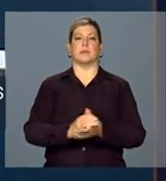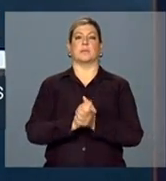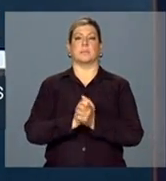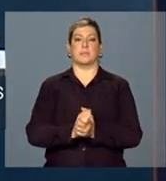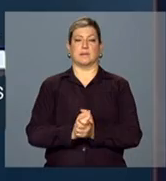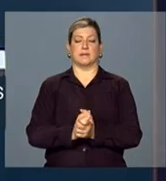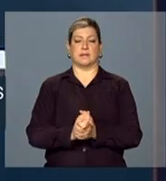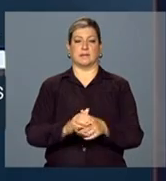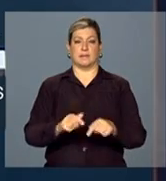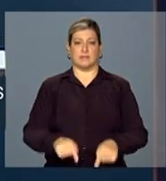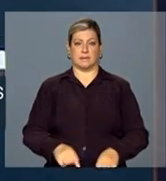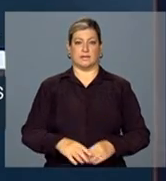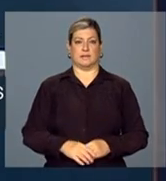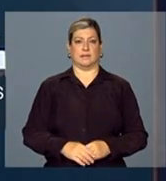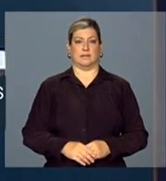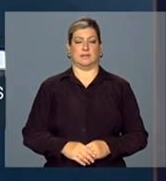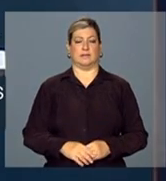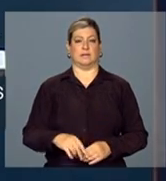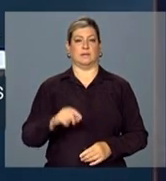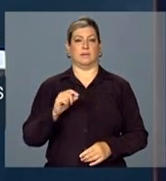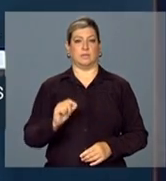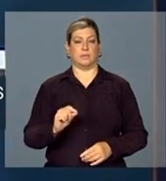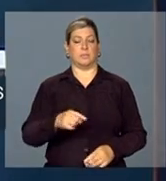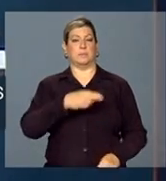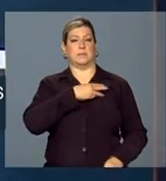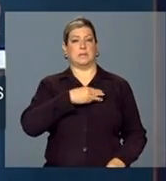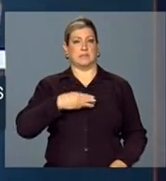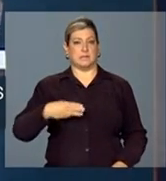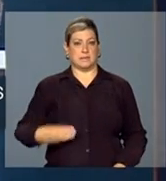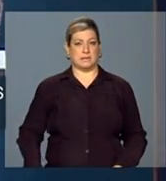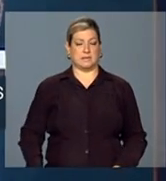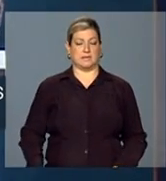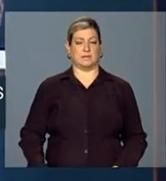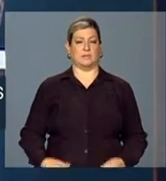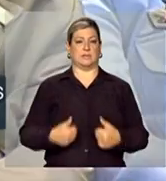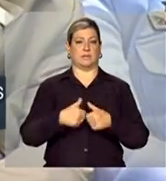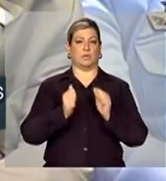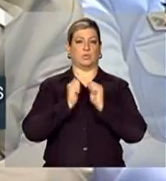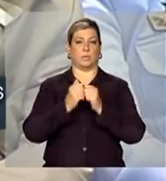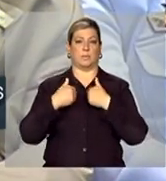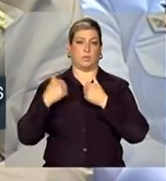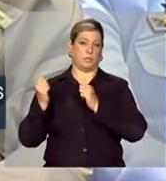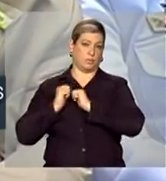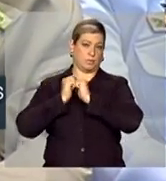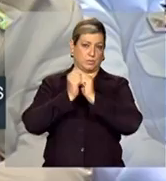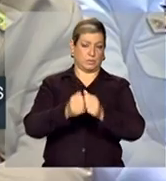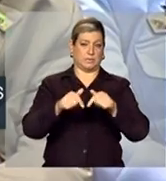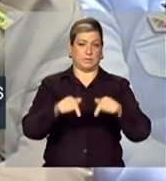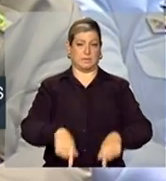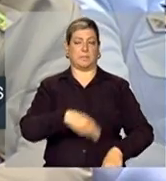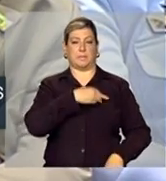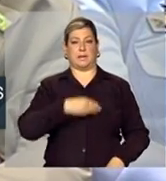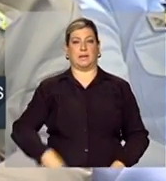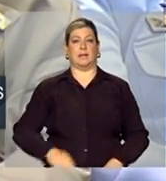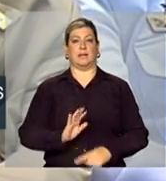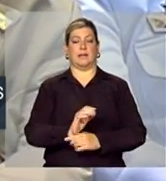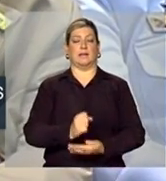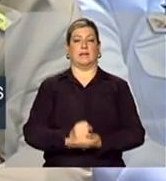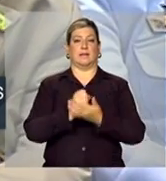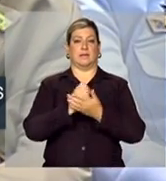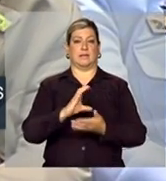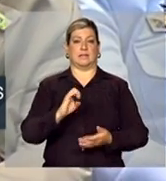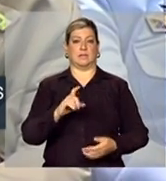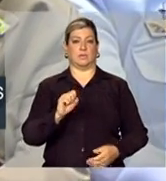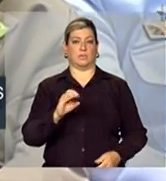aqui os ministros de Estado que me acompanham hoje, o ministro da Defesa, Celso